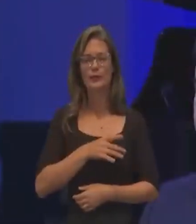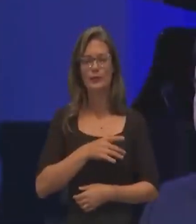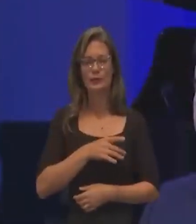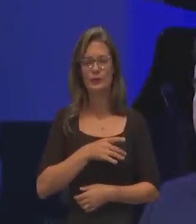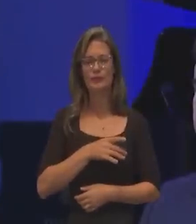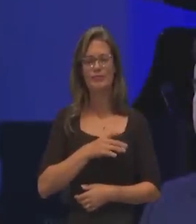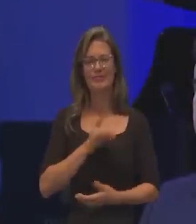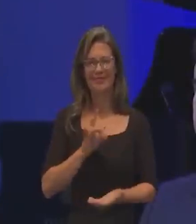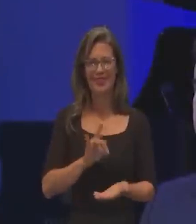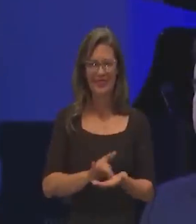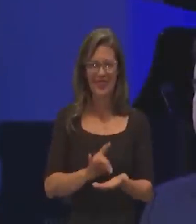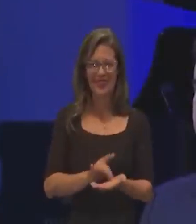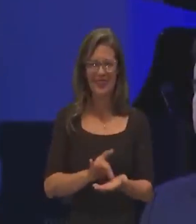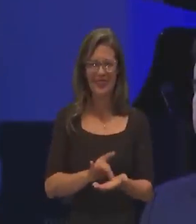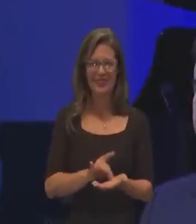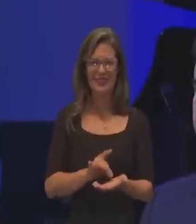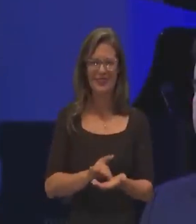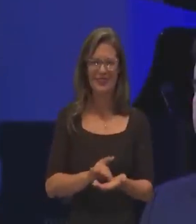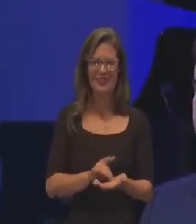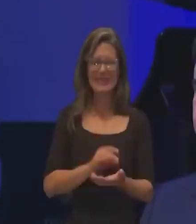É verdade?